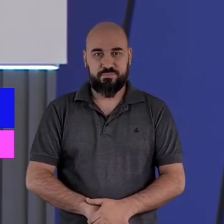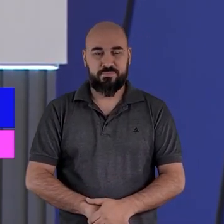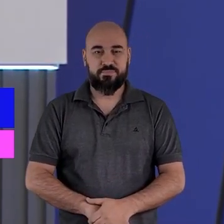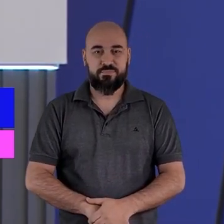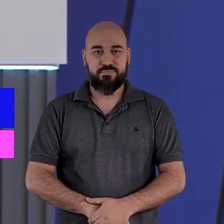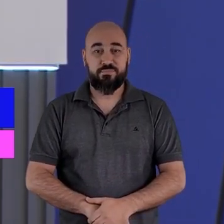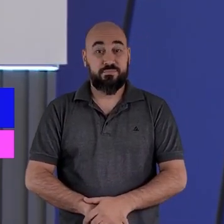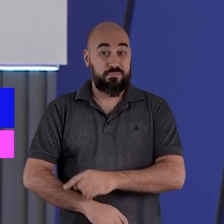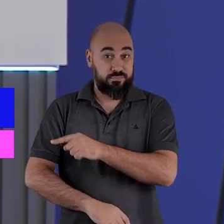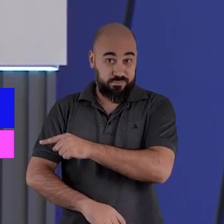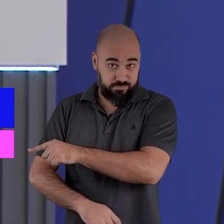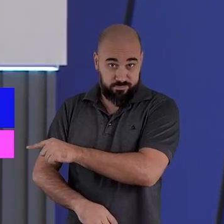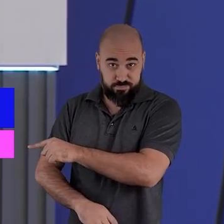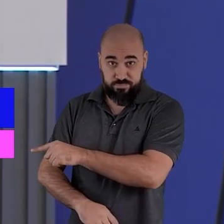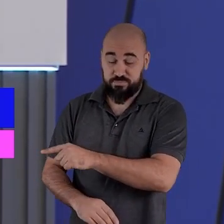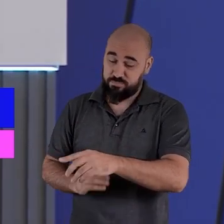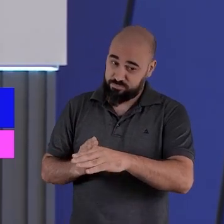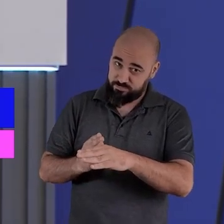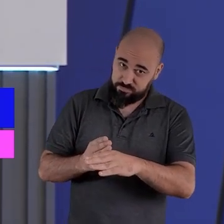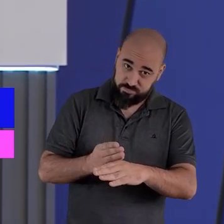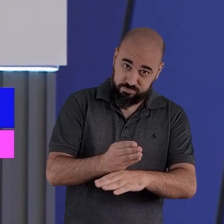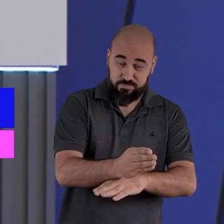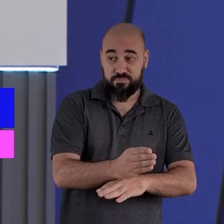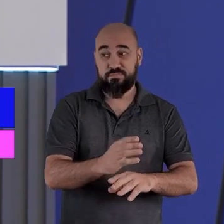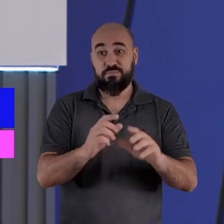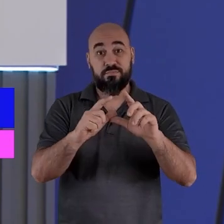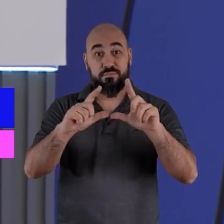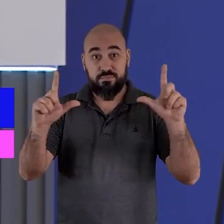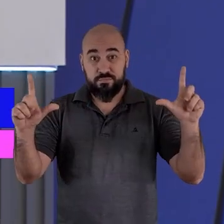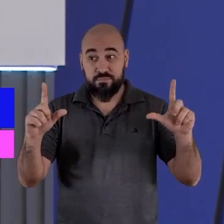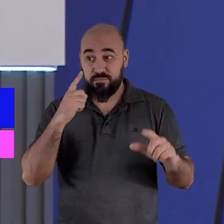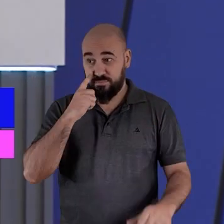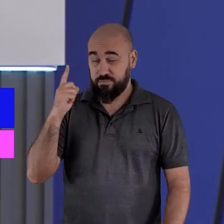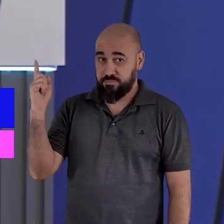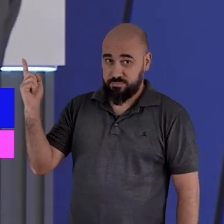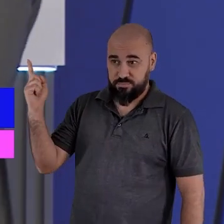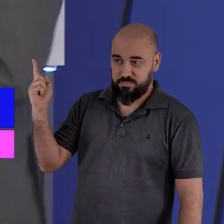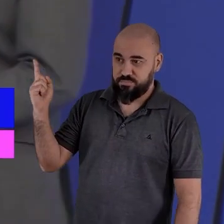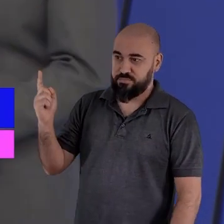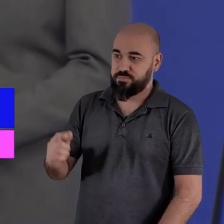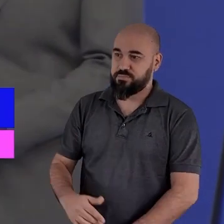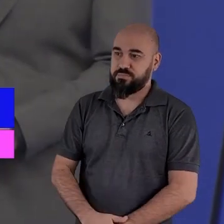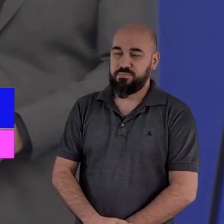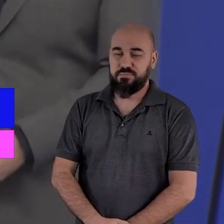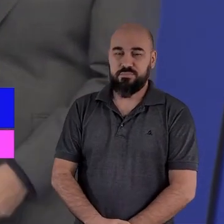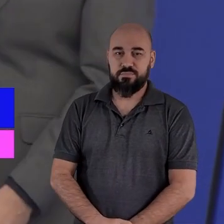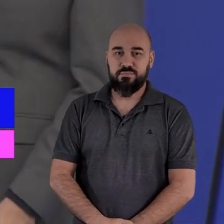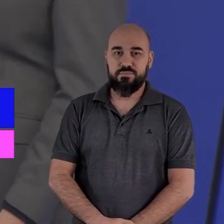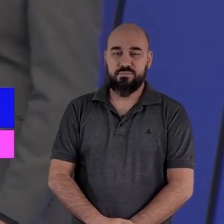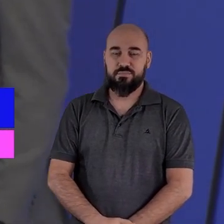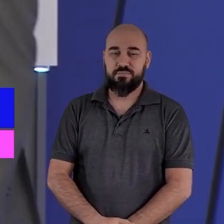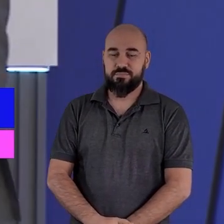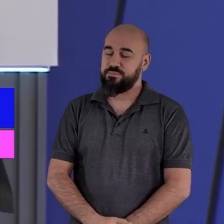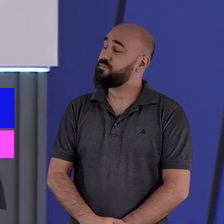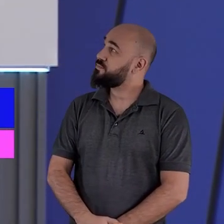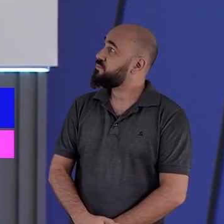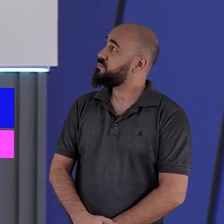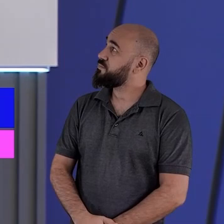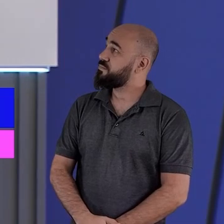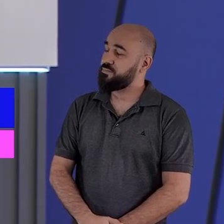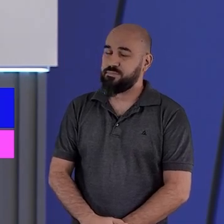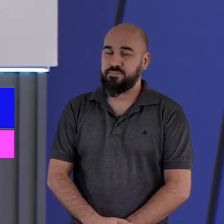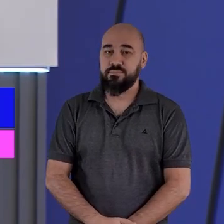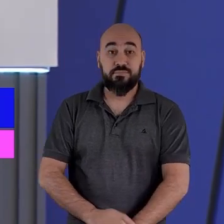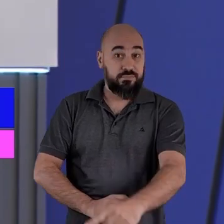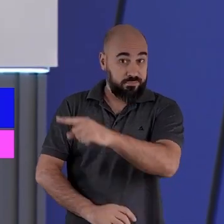novotempo.com/escola bíblica. Aí você vai chegar exatamente neste site aqui. Estude a Bíblia com a Novo Tempo. Você